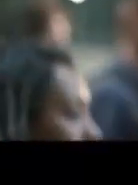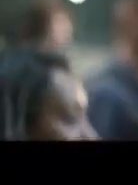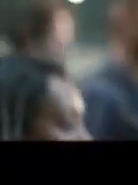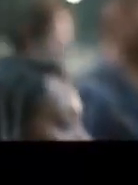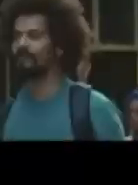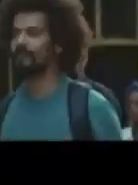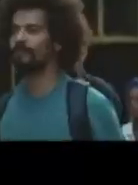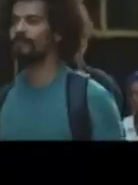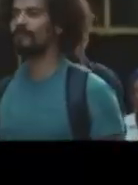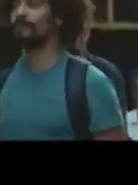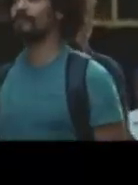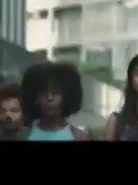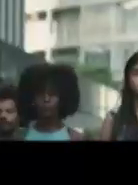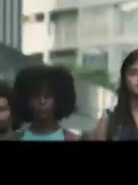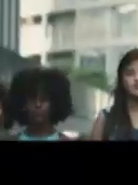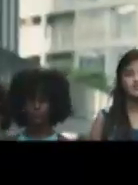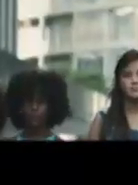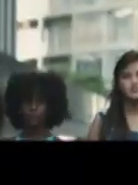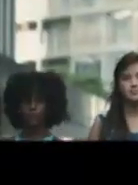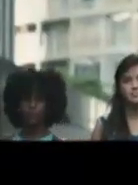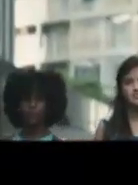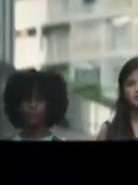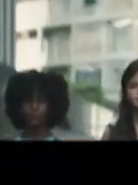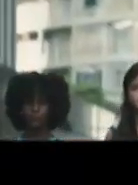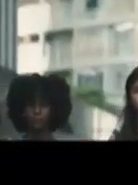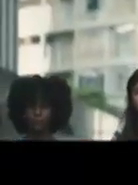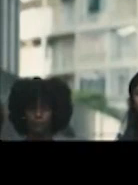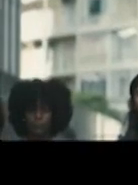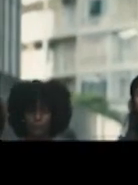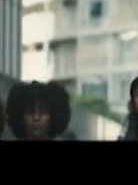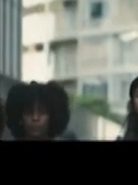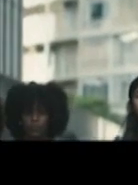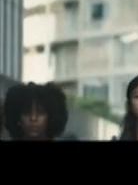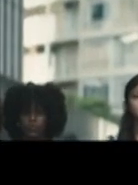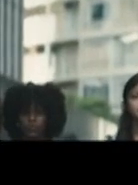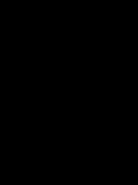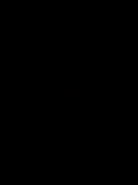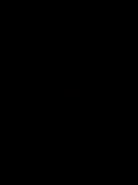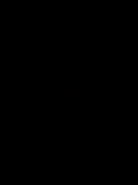saúde. Pode ser tuberculose e o tratamento precisa ser feito até o fim.